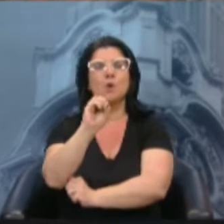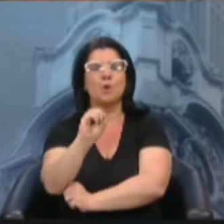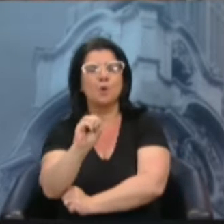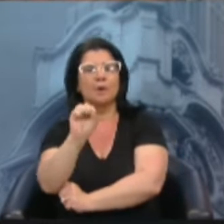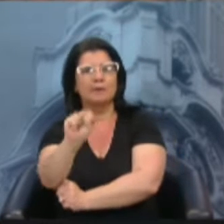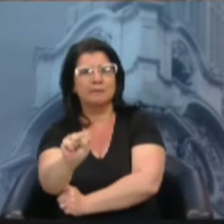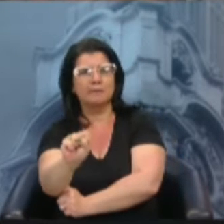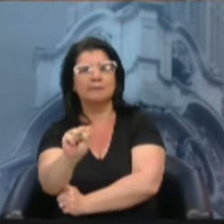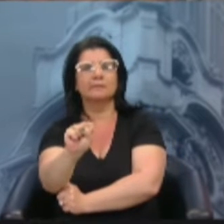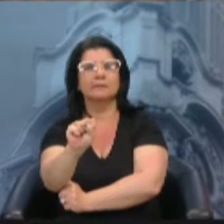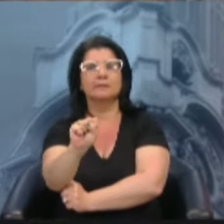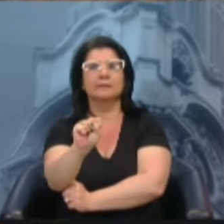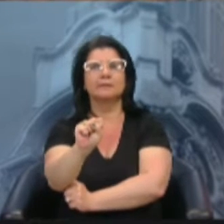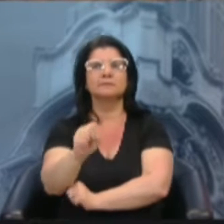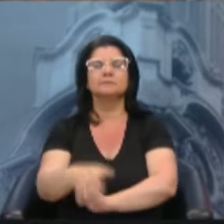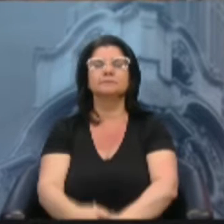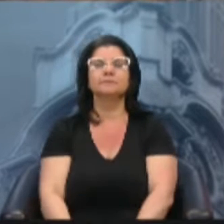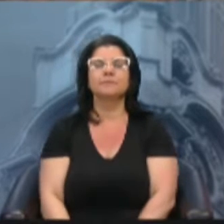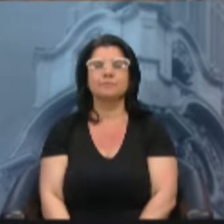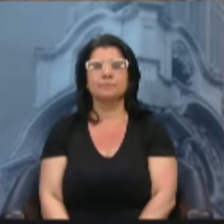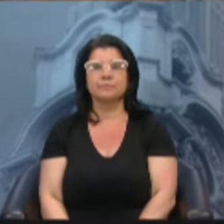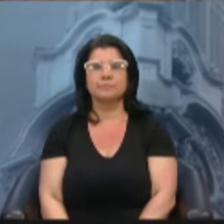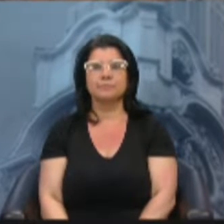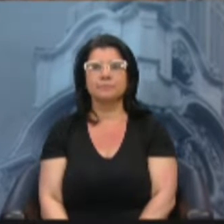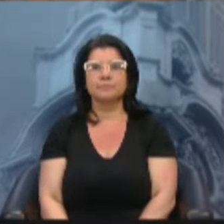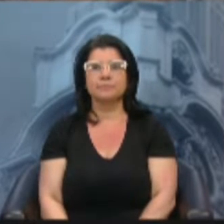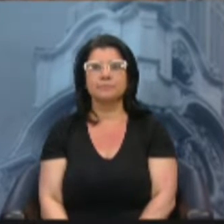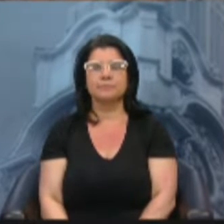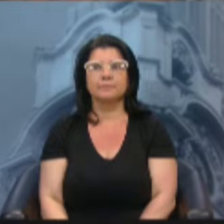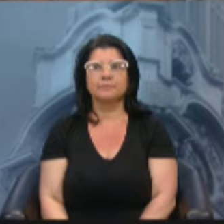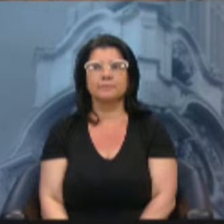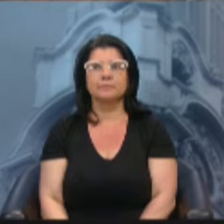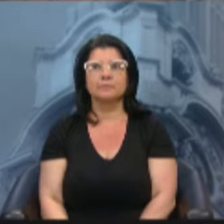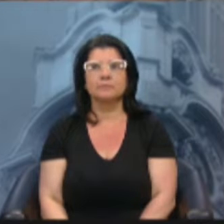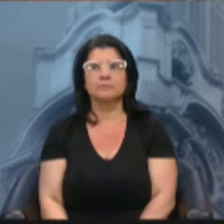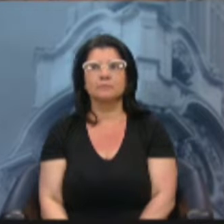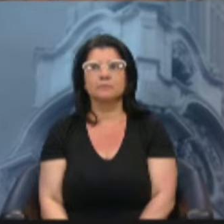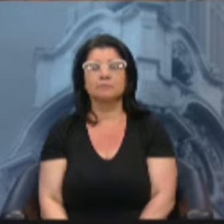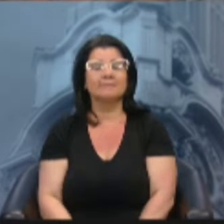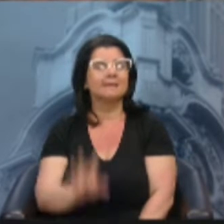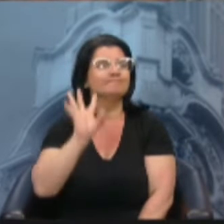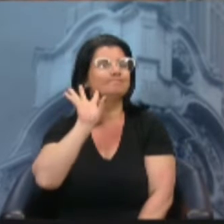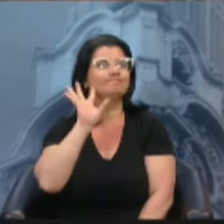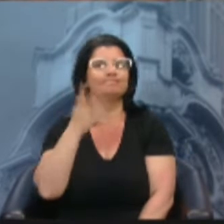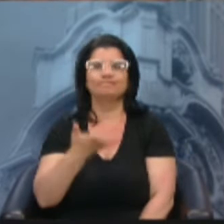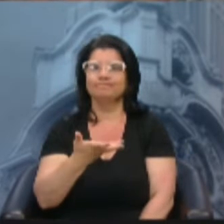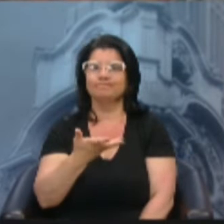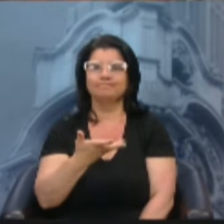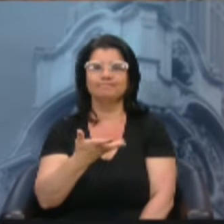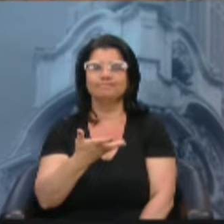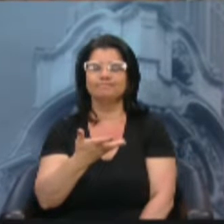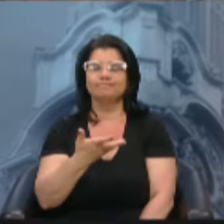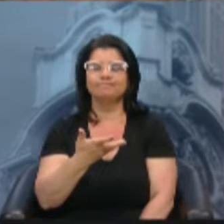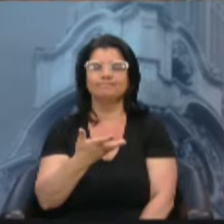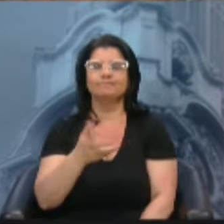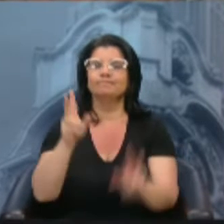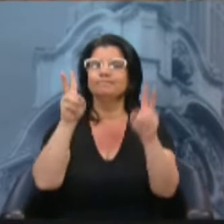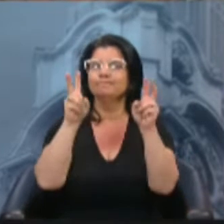suas subsidiárias, e não se resolve, né, a questão